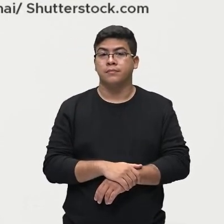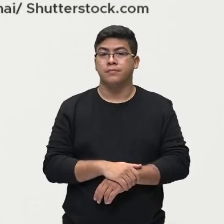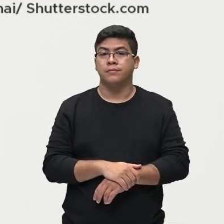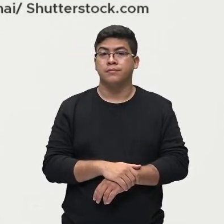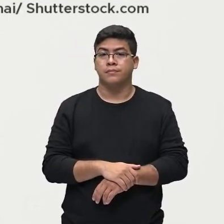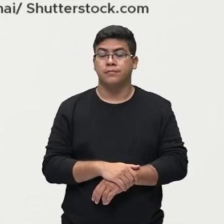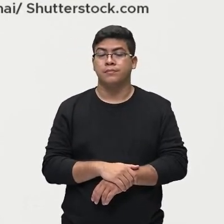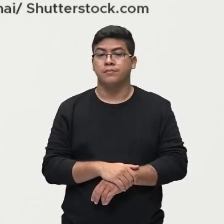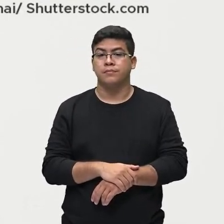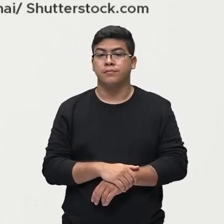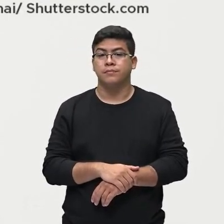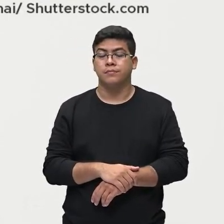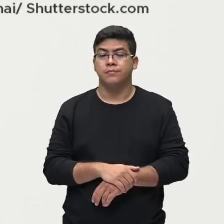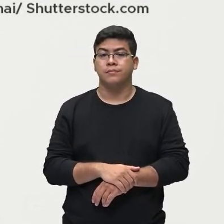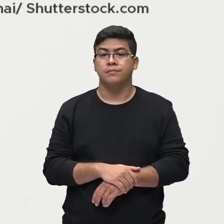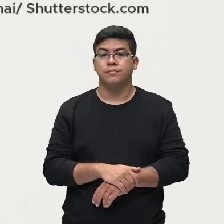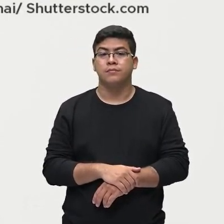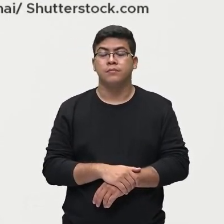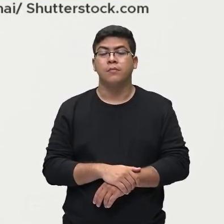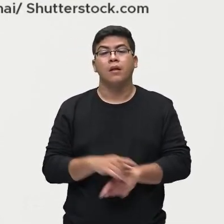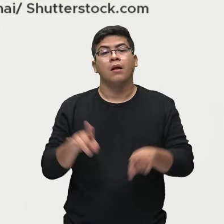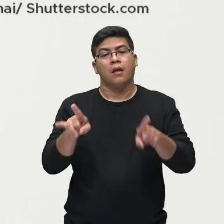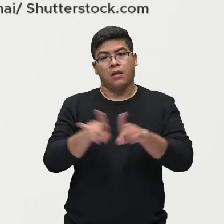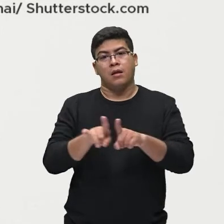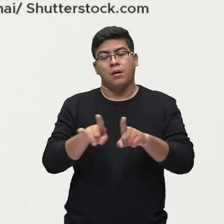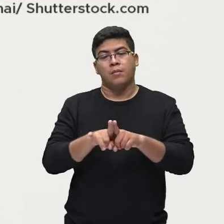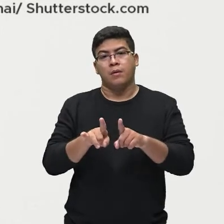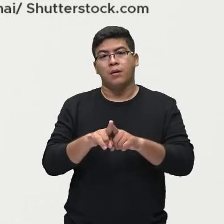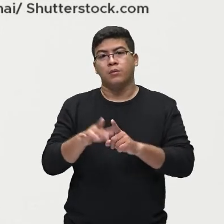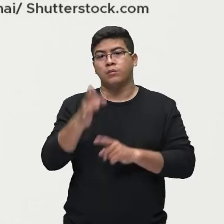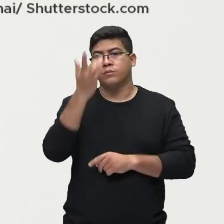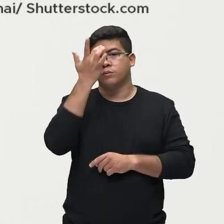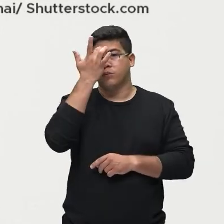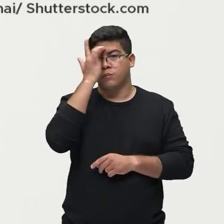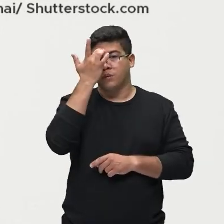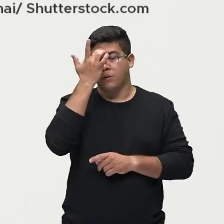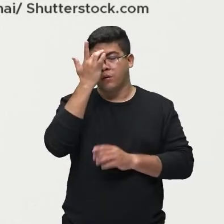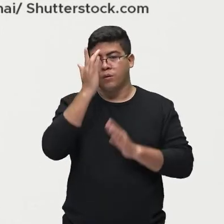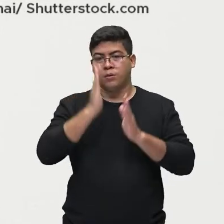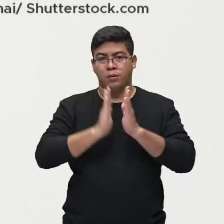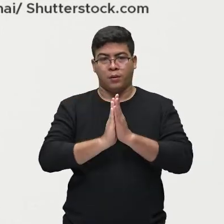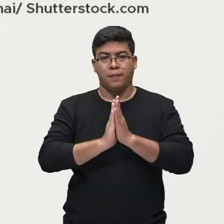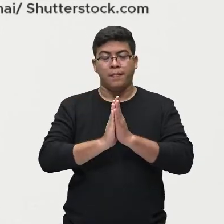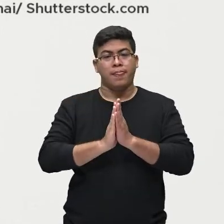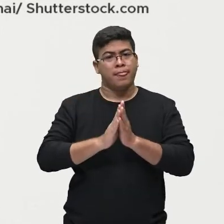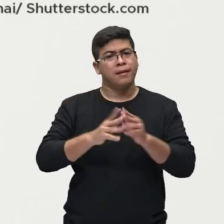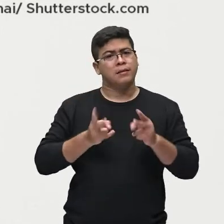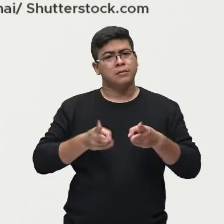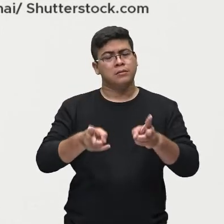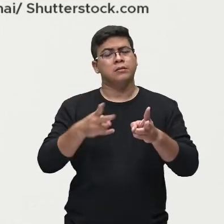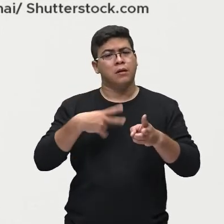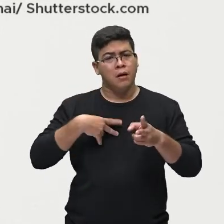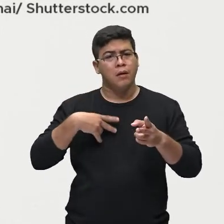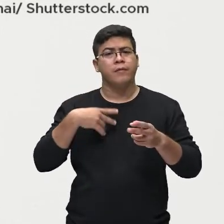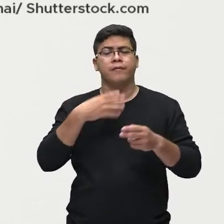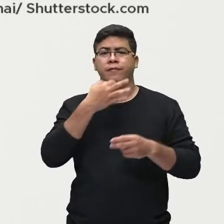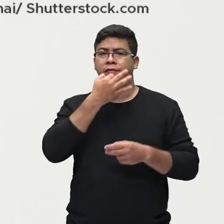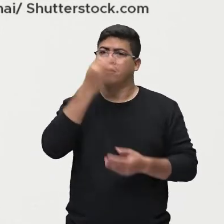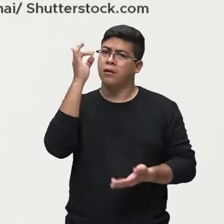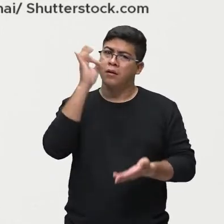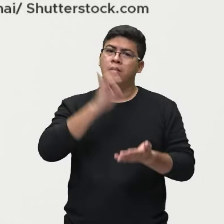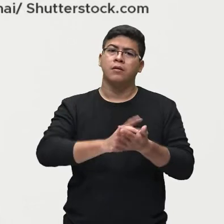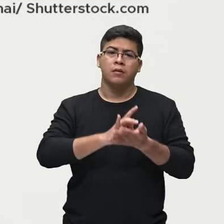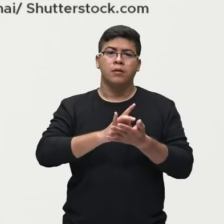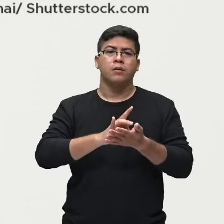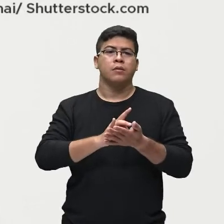E aqui nós vamos ver também no hinduísmo. É sempre apropriado falar a verdade, é melhor novamente falar o que é benéfico do que falar o que é